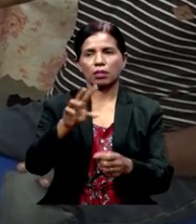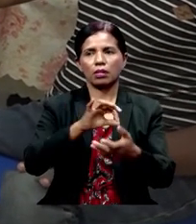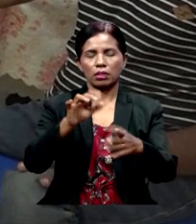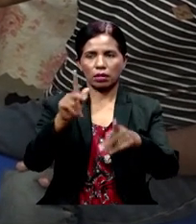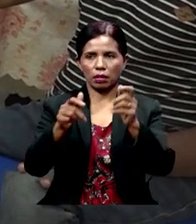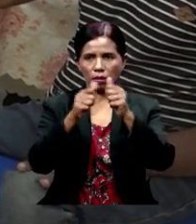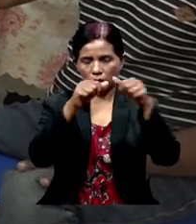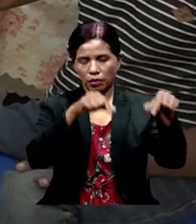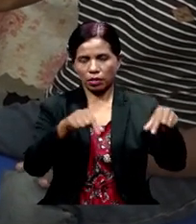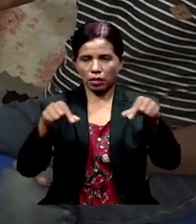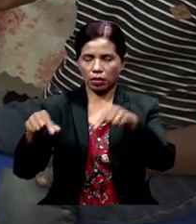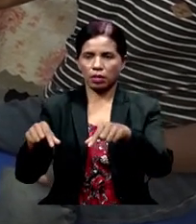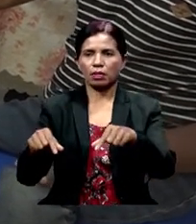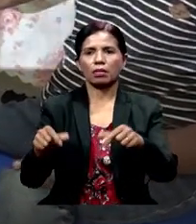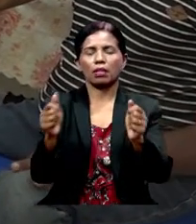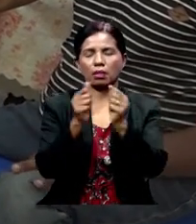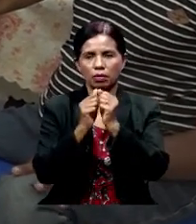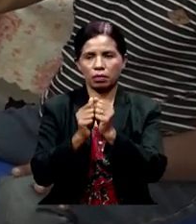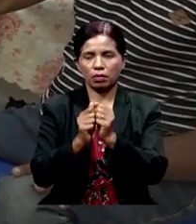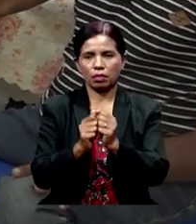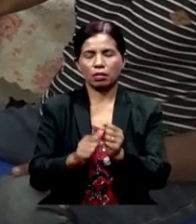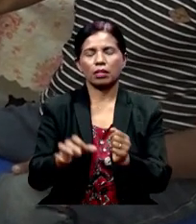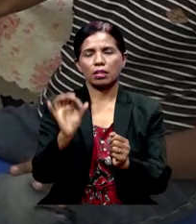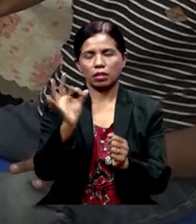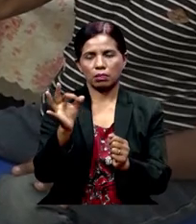ho necessidade especial a muito que rihun